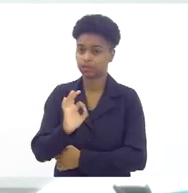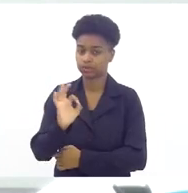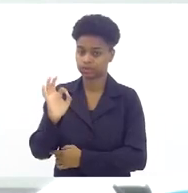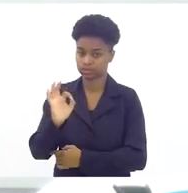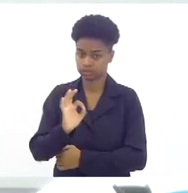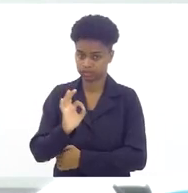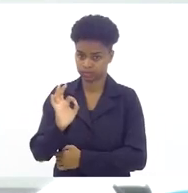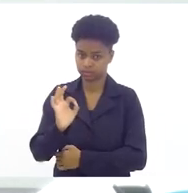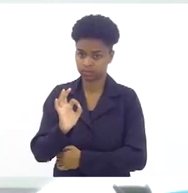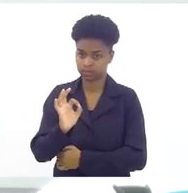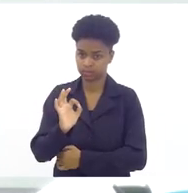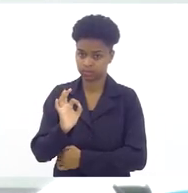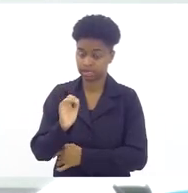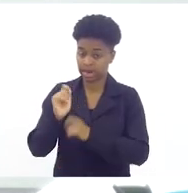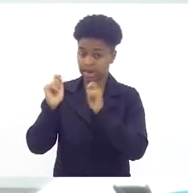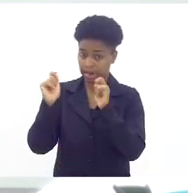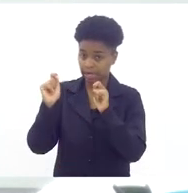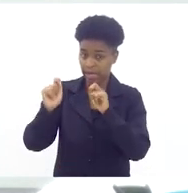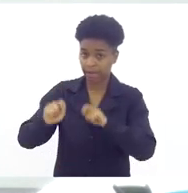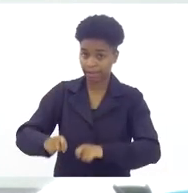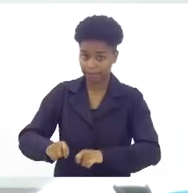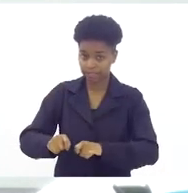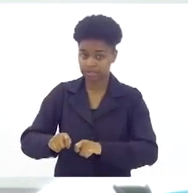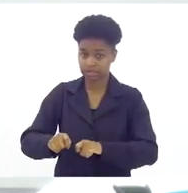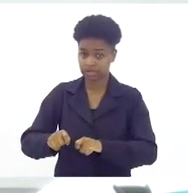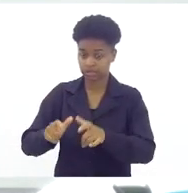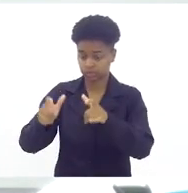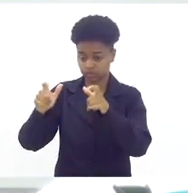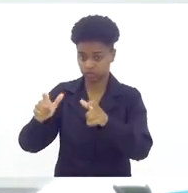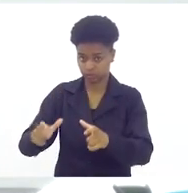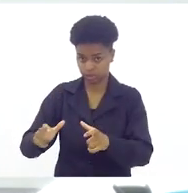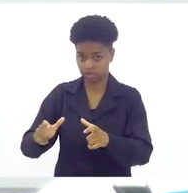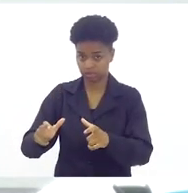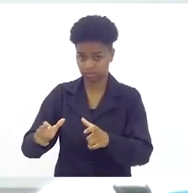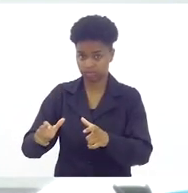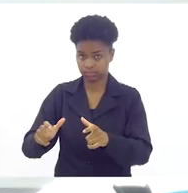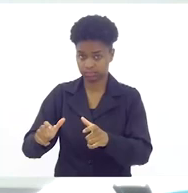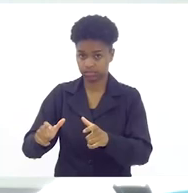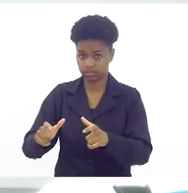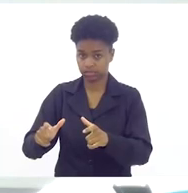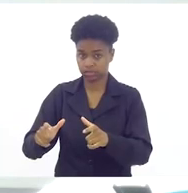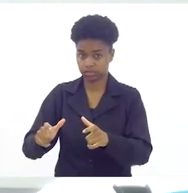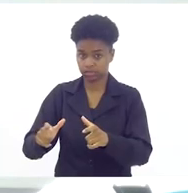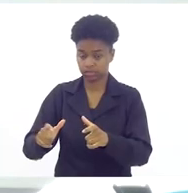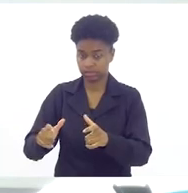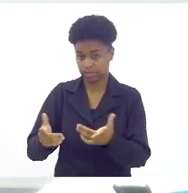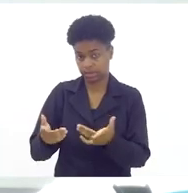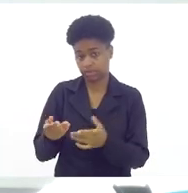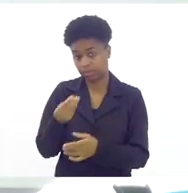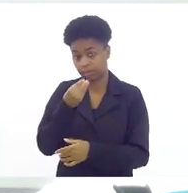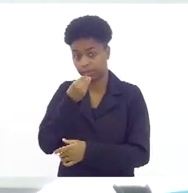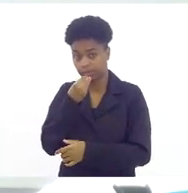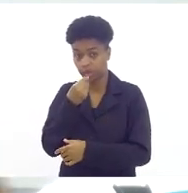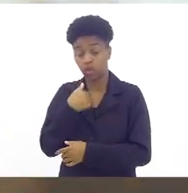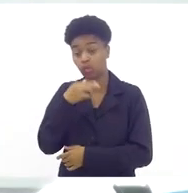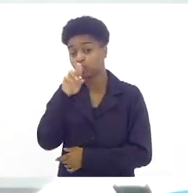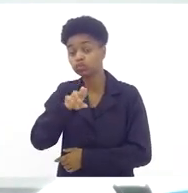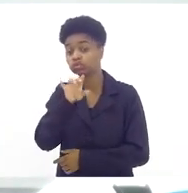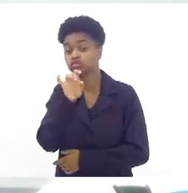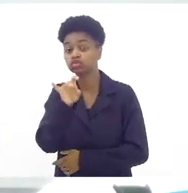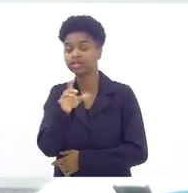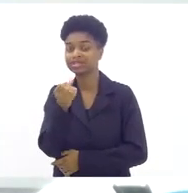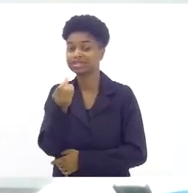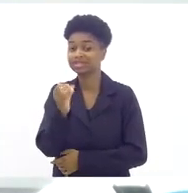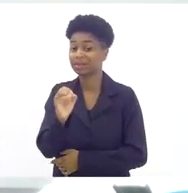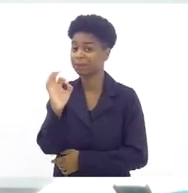da capacidade física que eu poderia ter Eu só uso 60%